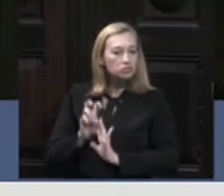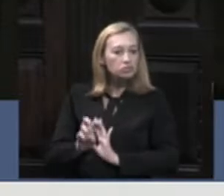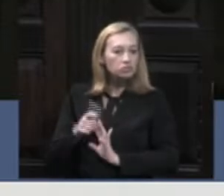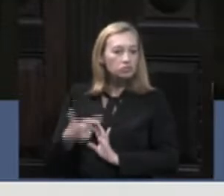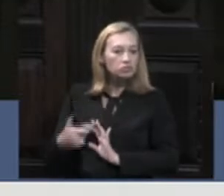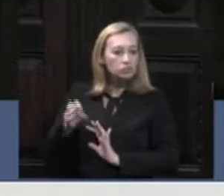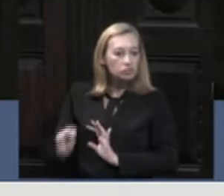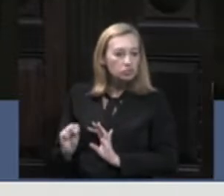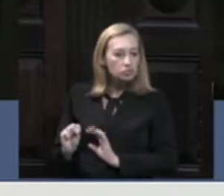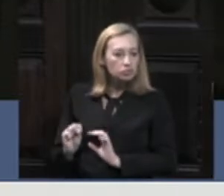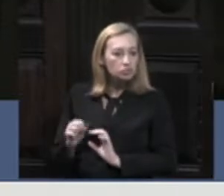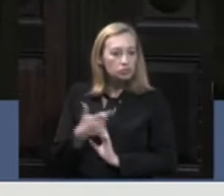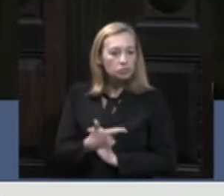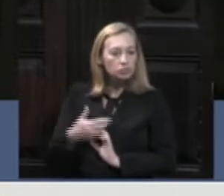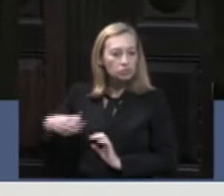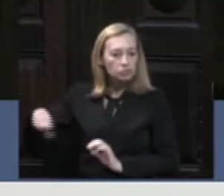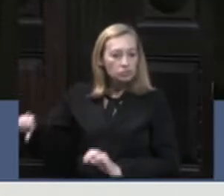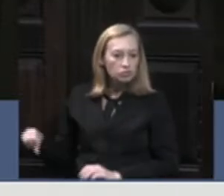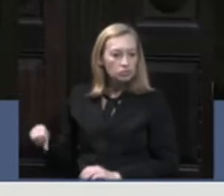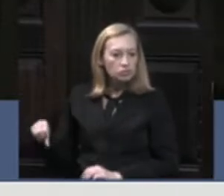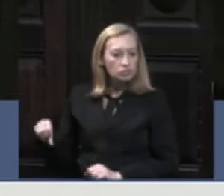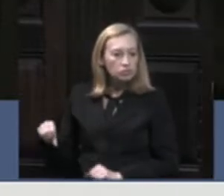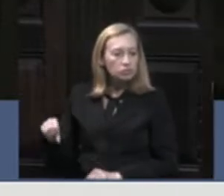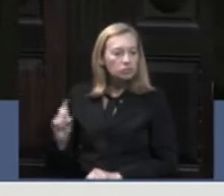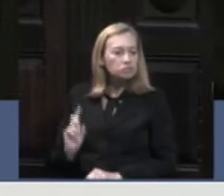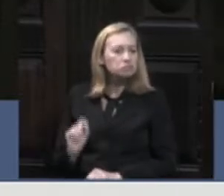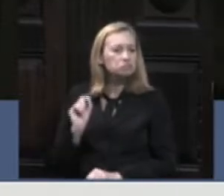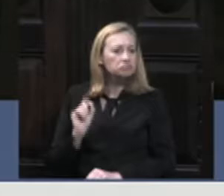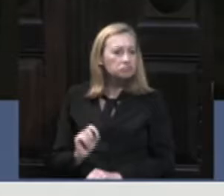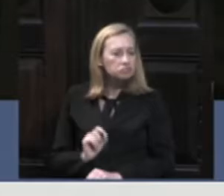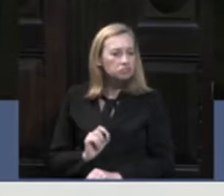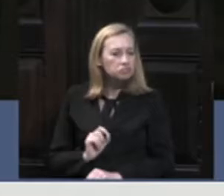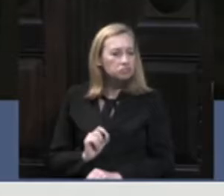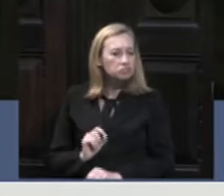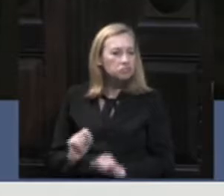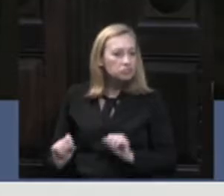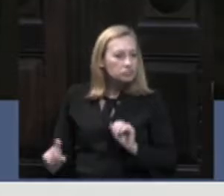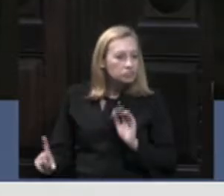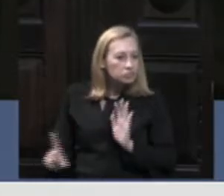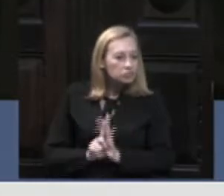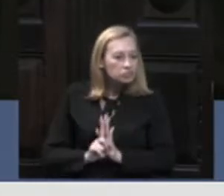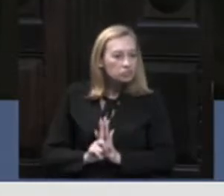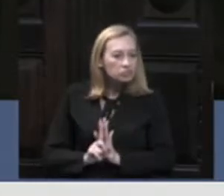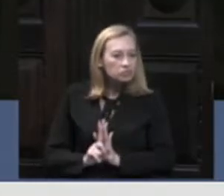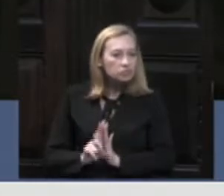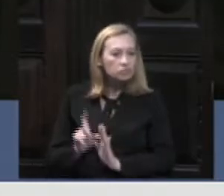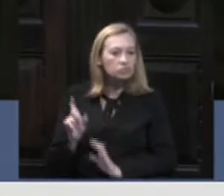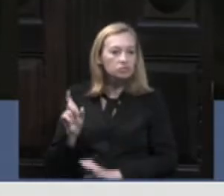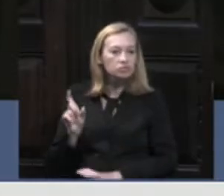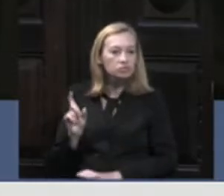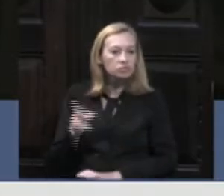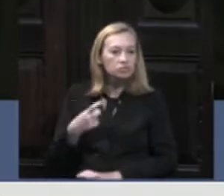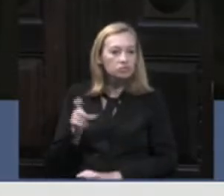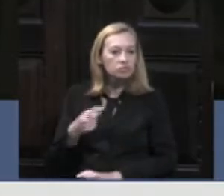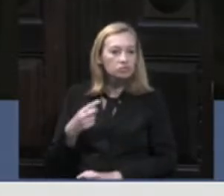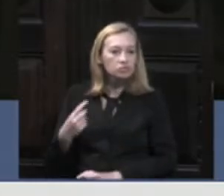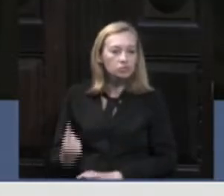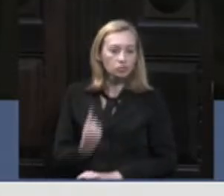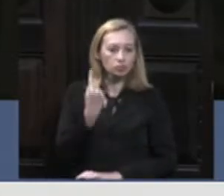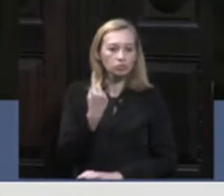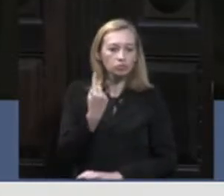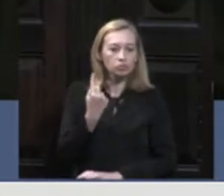5628 de 2009, que é a lei do bilhete único.